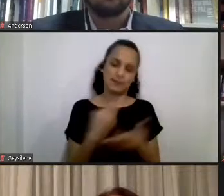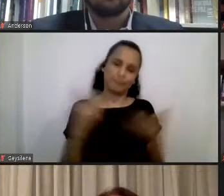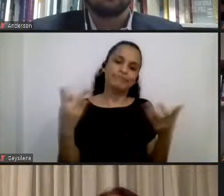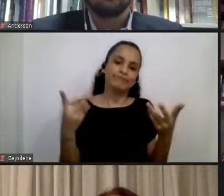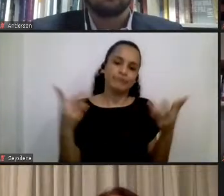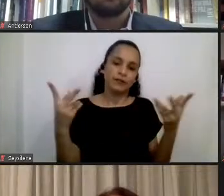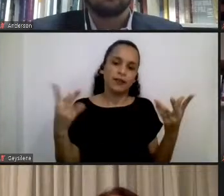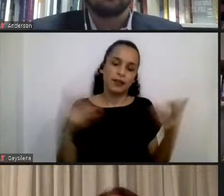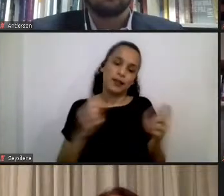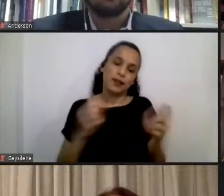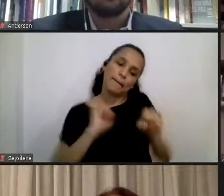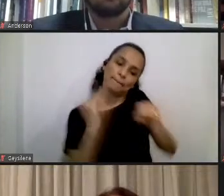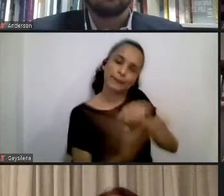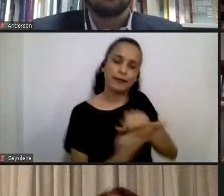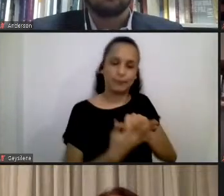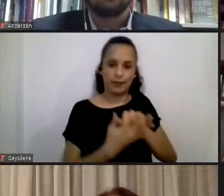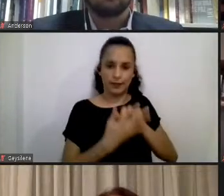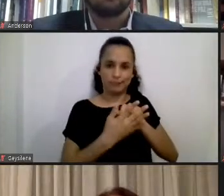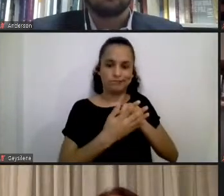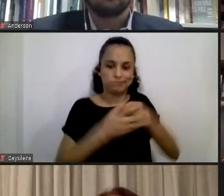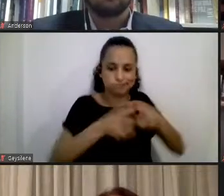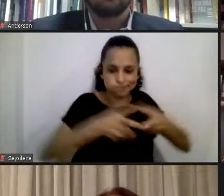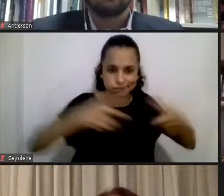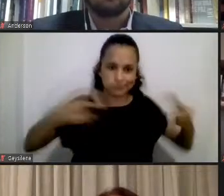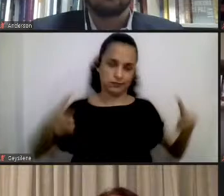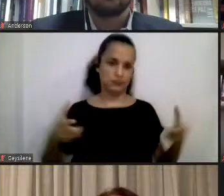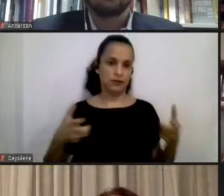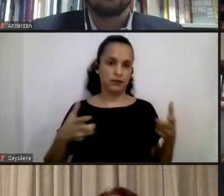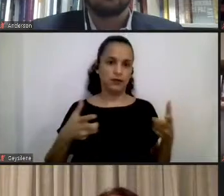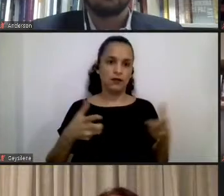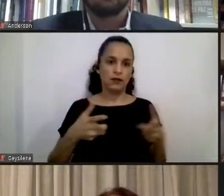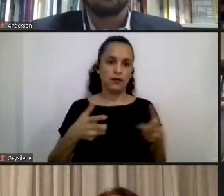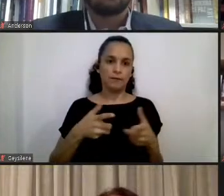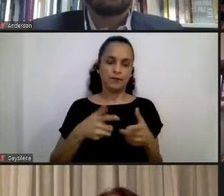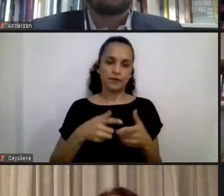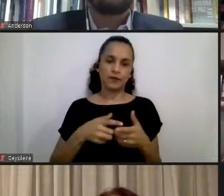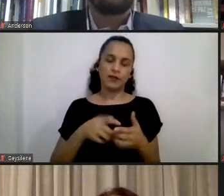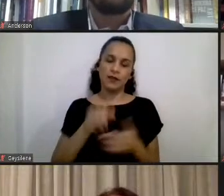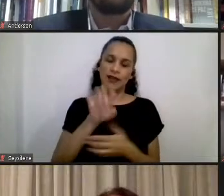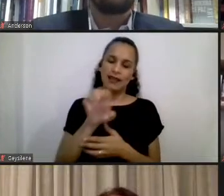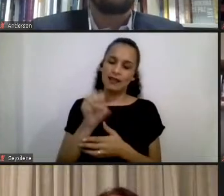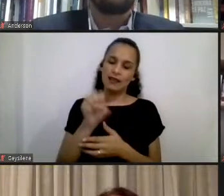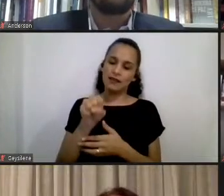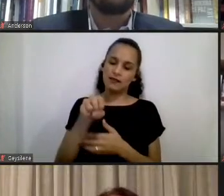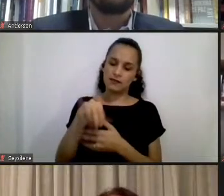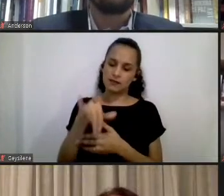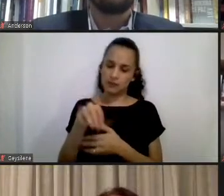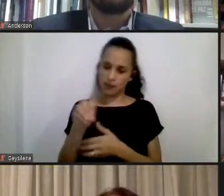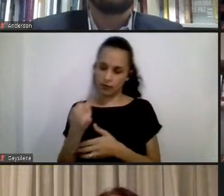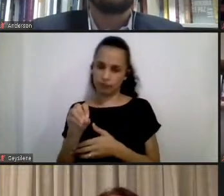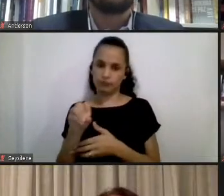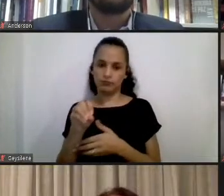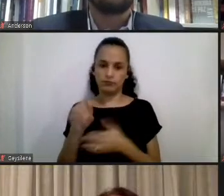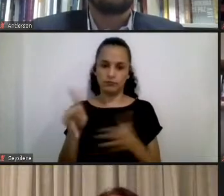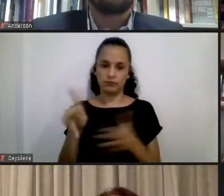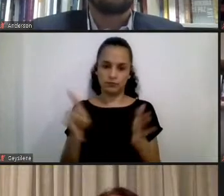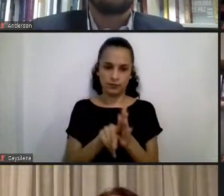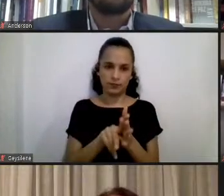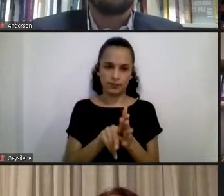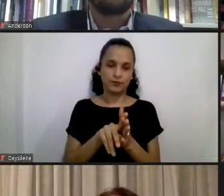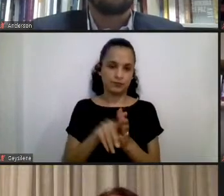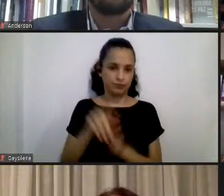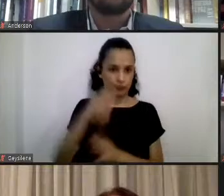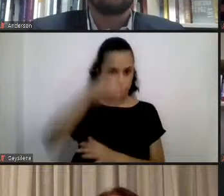agravar. Em seu ensaio intitulado Writers and Intellectual Responsibility, o senhor, professor